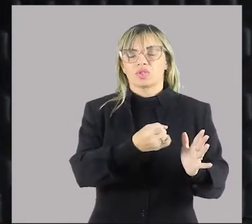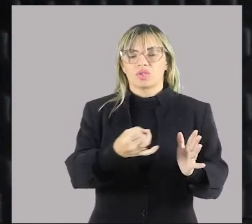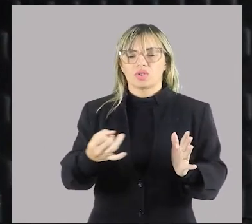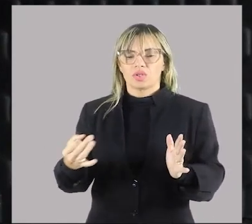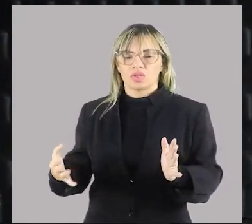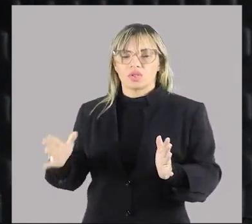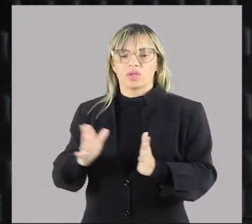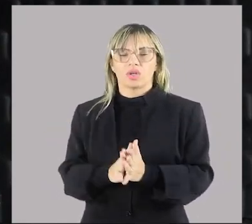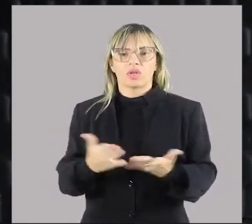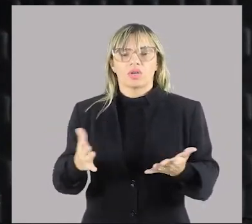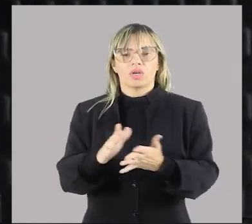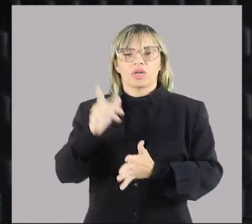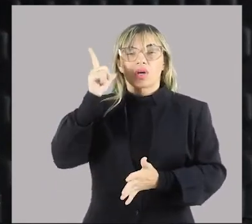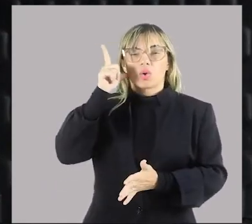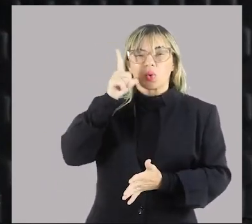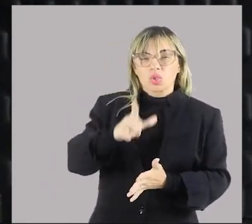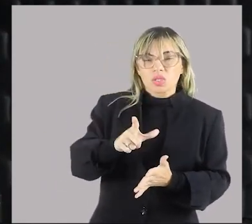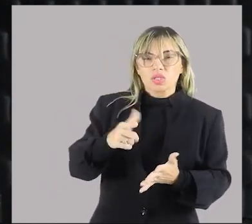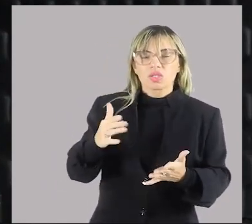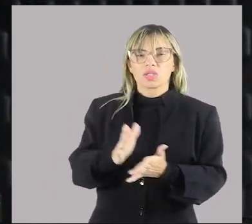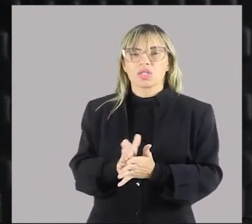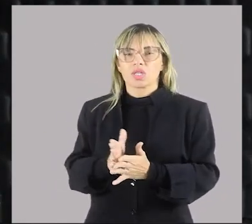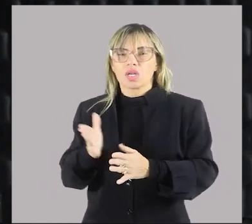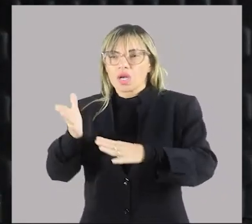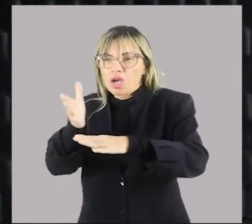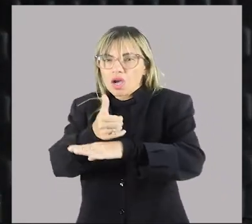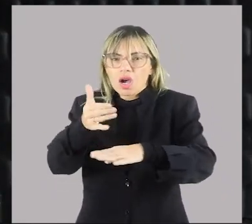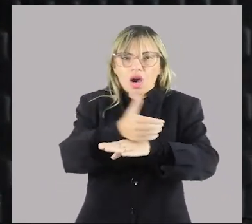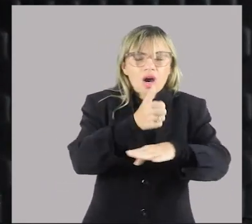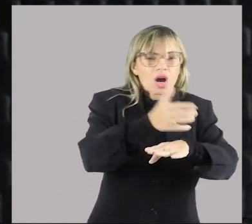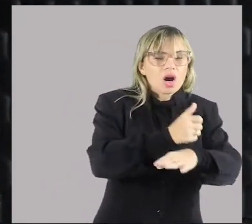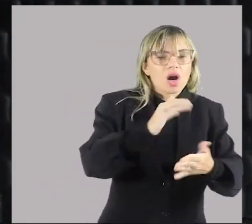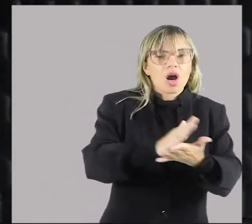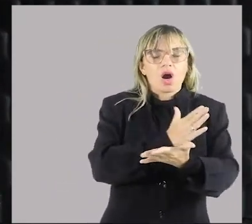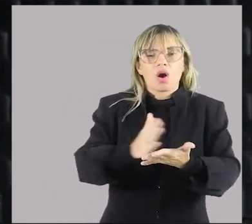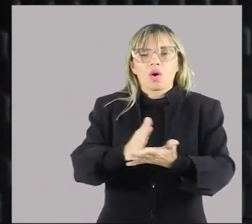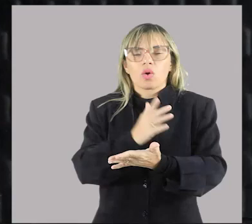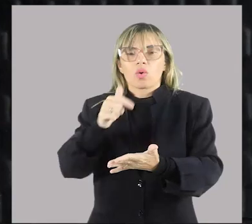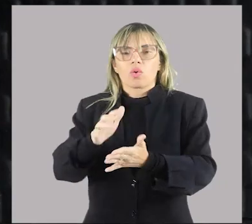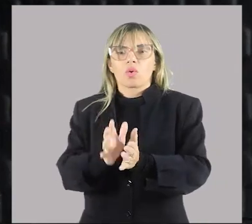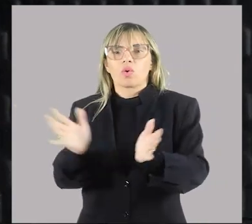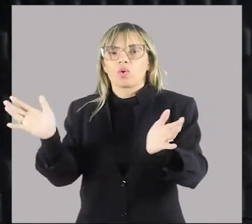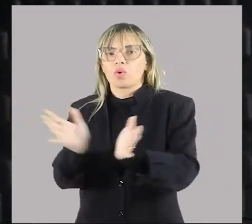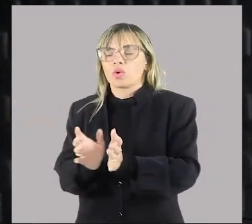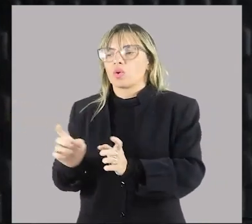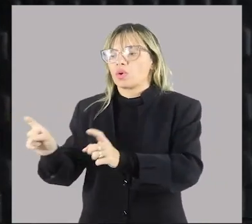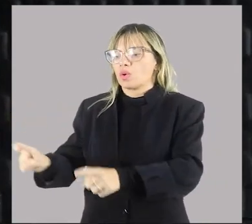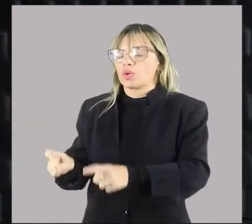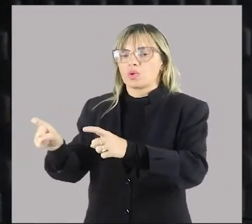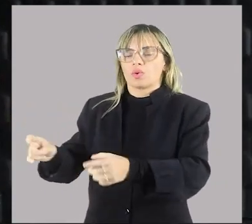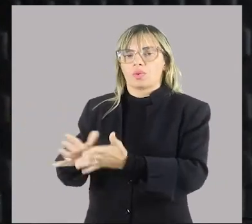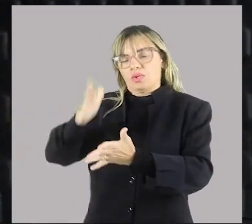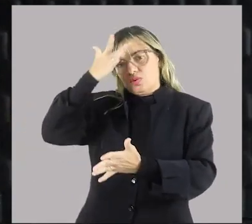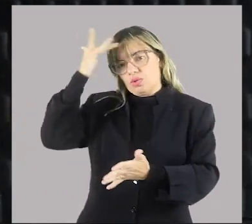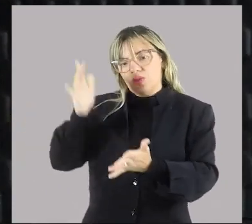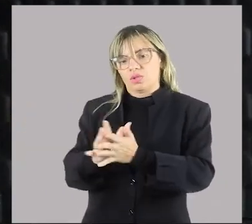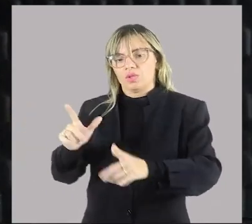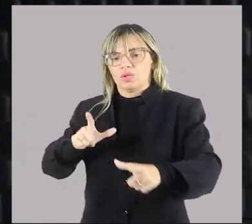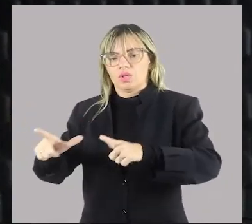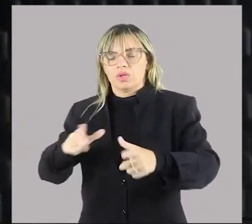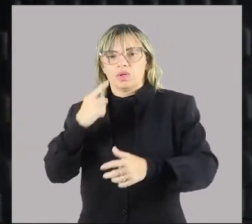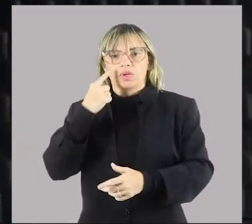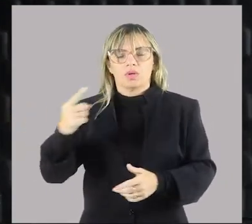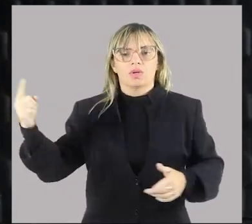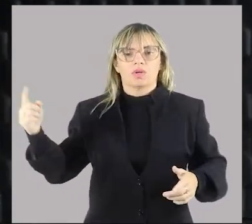coluna, ela conseguiu atrair alguns setores do campo no movimento armado, no levante armado, apesar